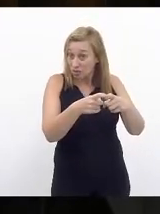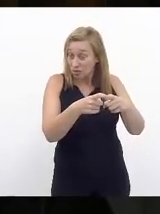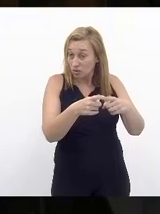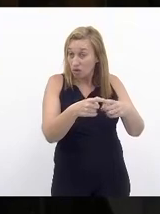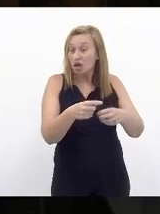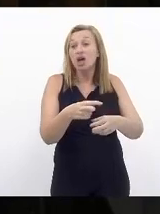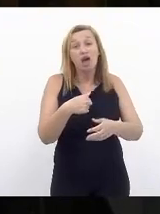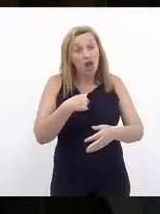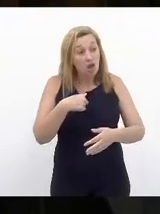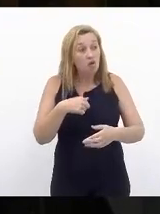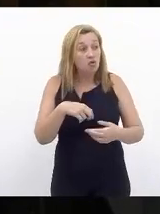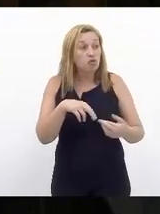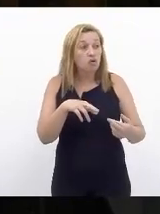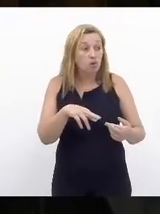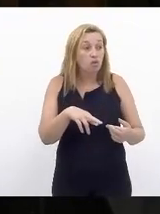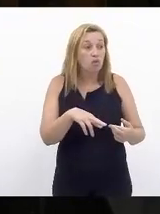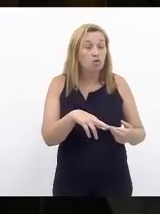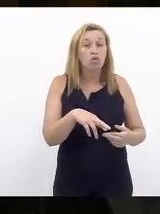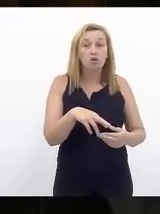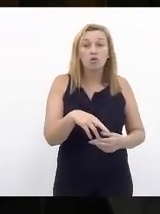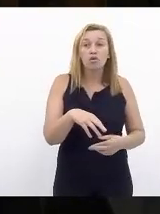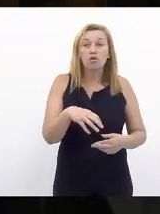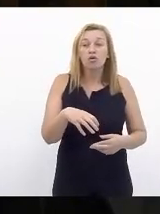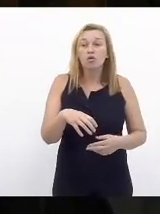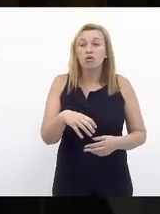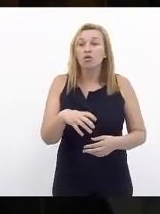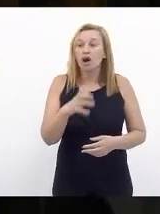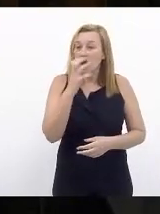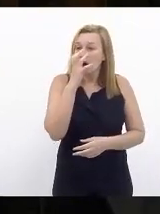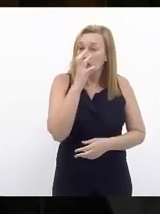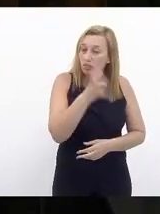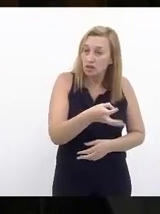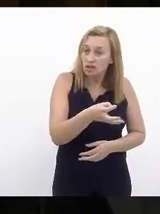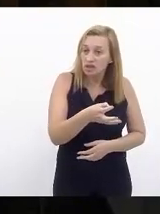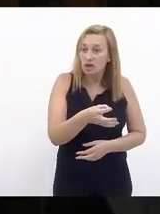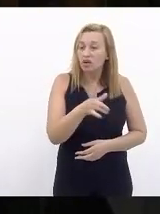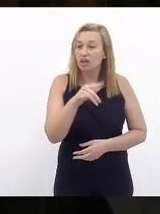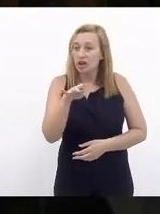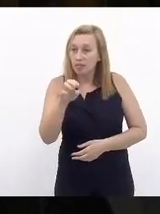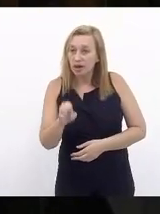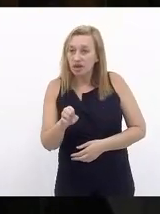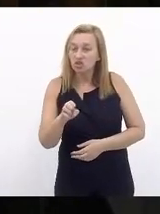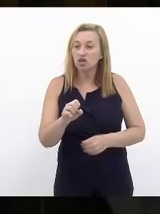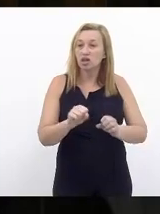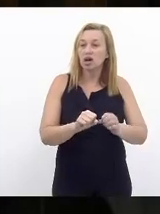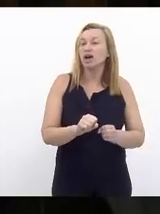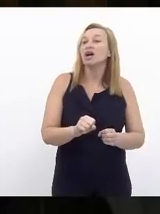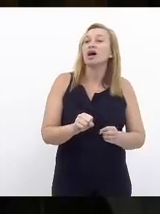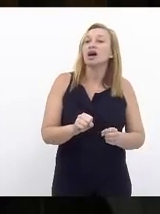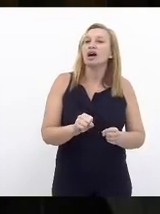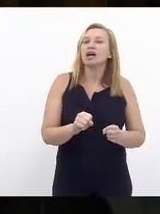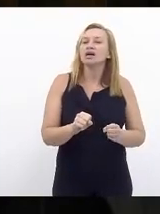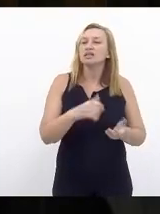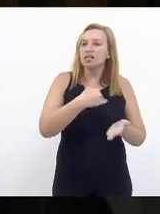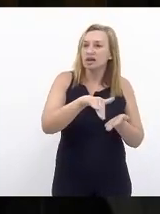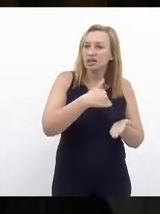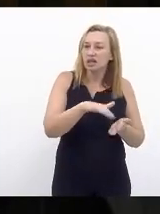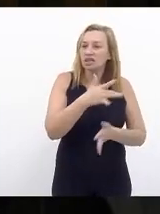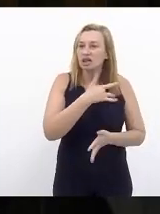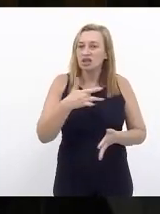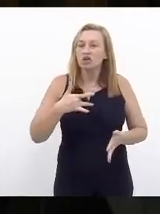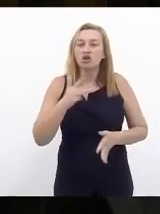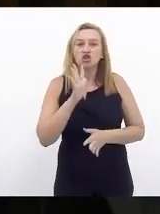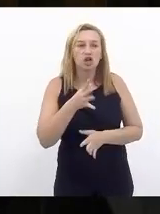vou responsabilizá-los. Vou denunciá-los ao CREMERJ, à Secretaria Estadual de Saúde. Já reitero aqui o meu pedido